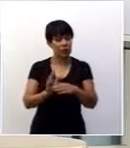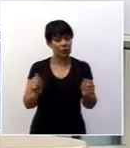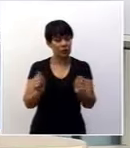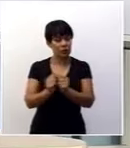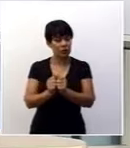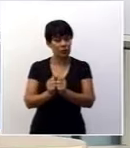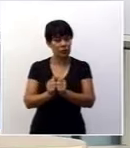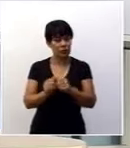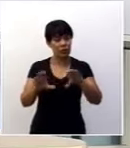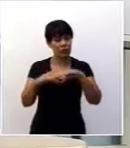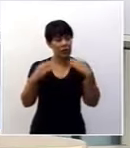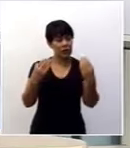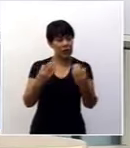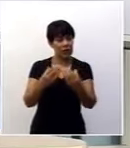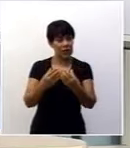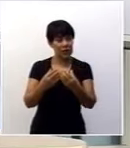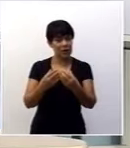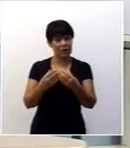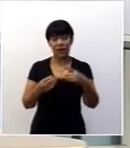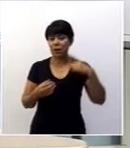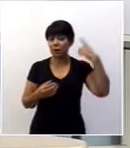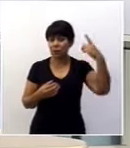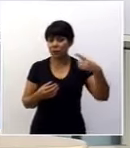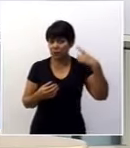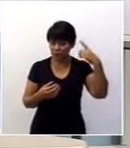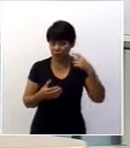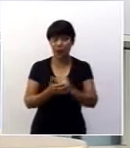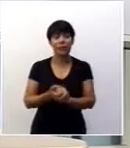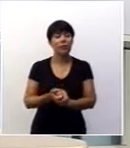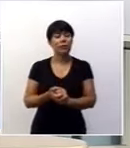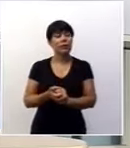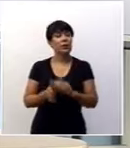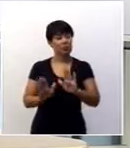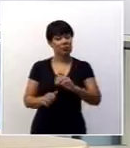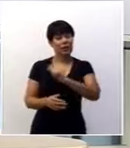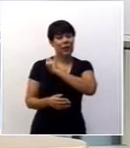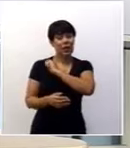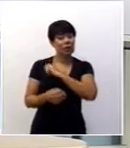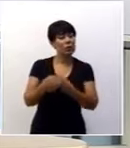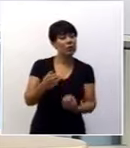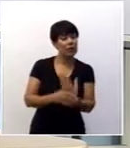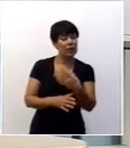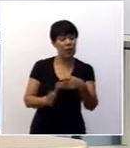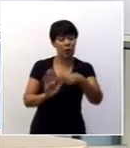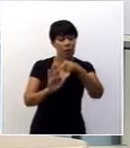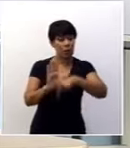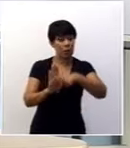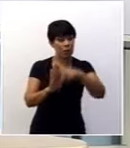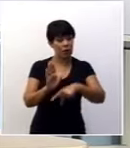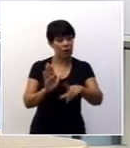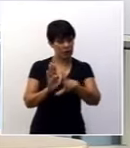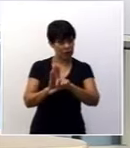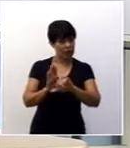Deputados e os alunos eles fazem um projeto de lei, tá? E o projeto de